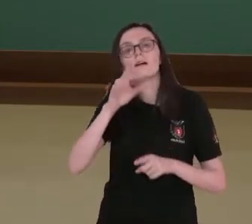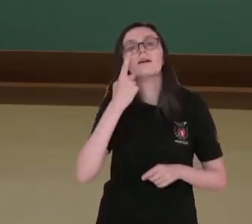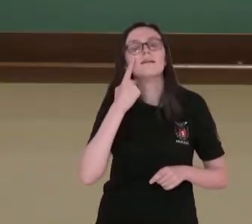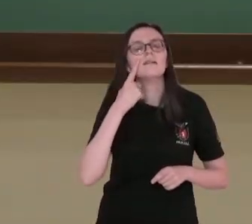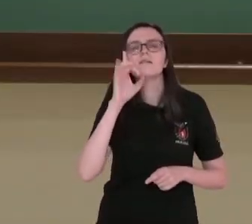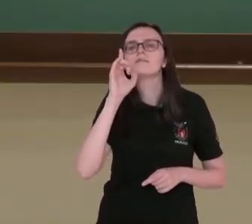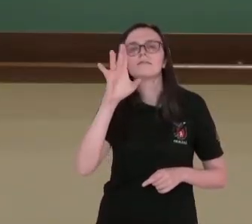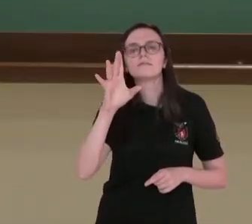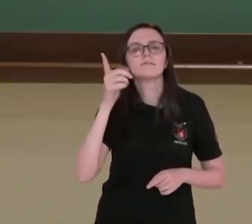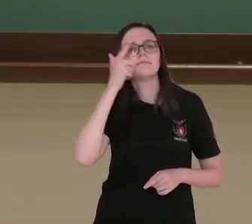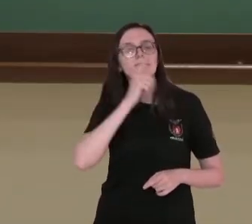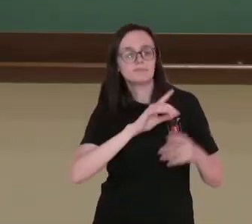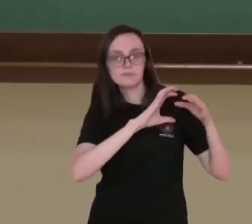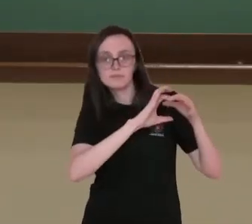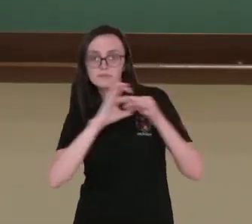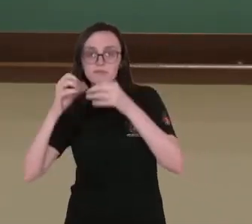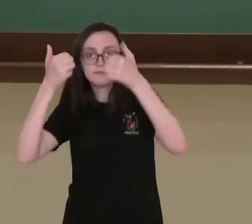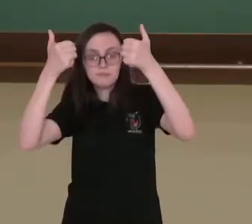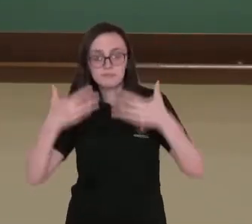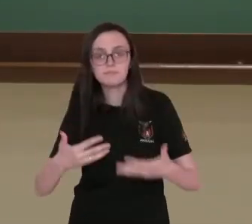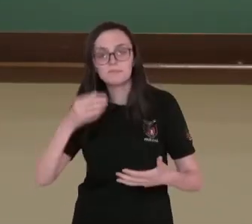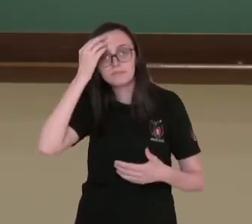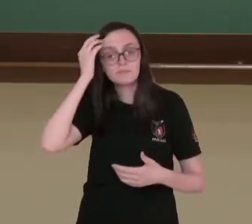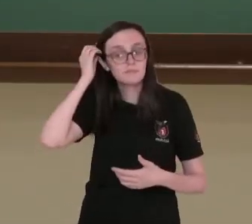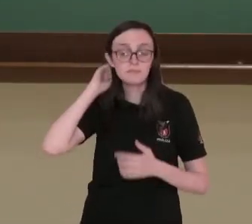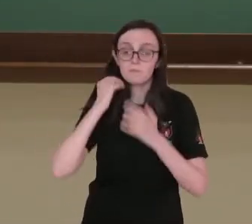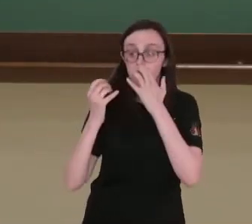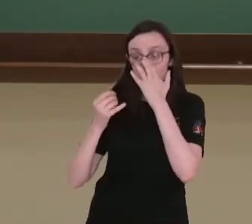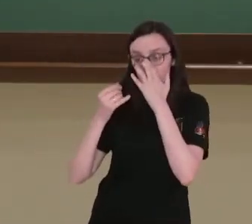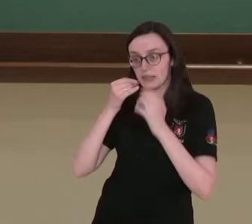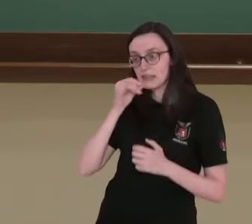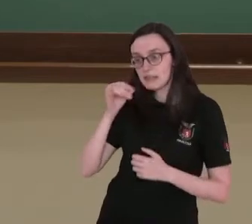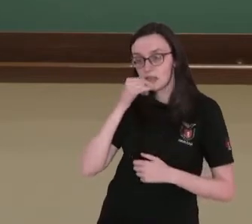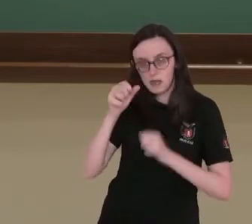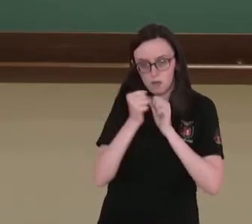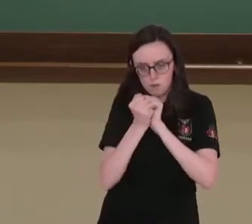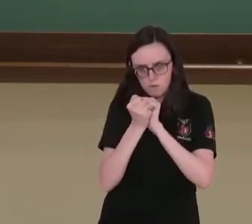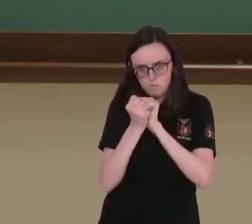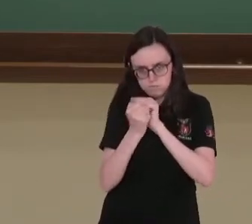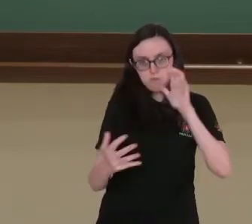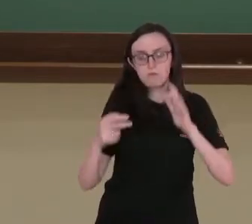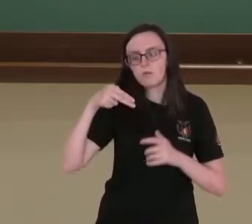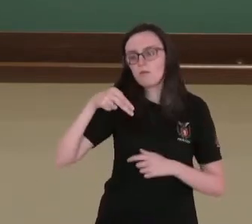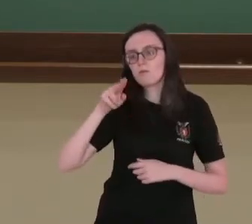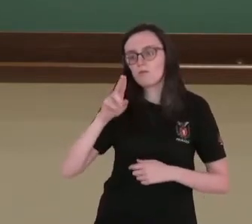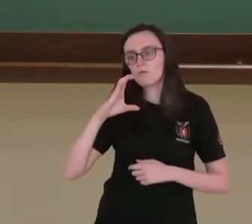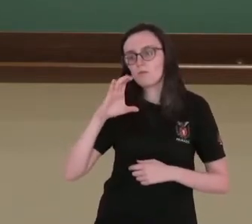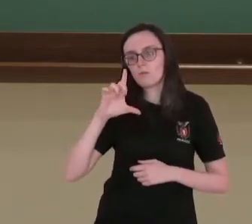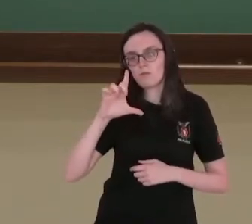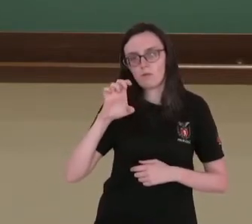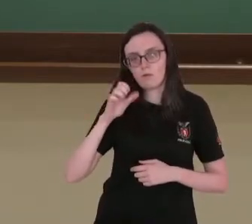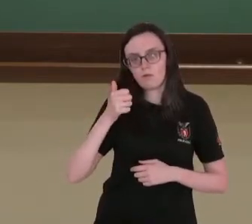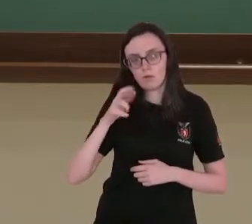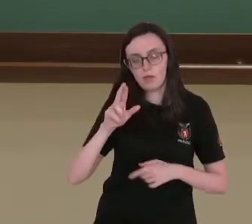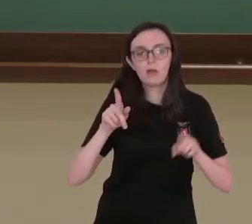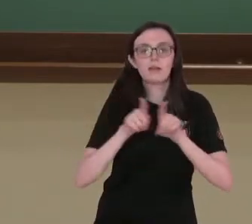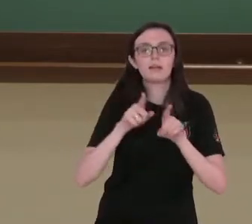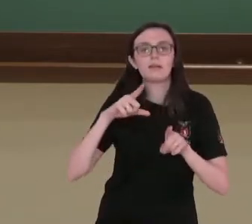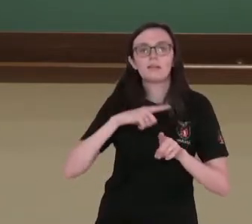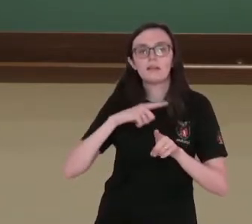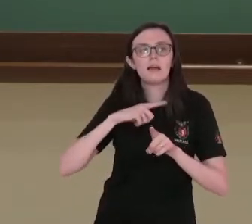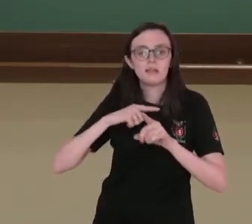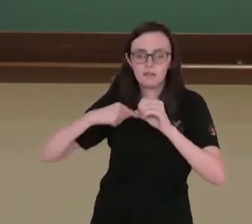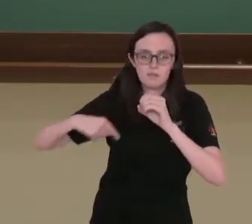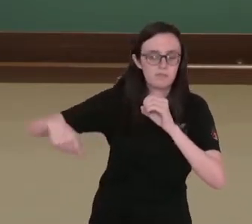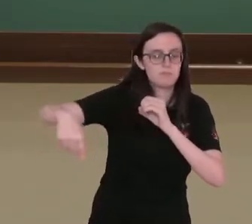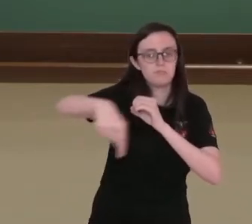para contextualizar, a energia nuclear, ela vem desse fato, né? Você tem um núcleo atômico e você tem os prótons